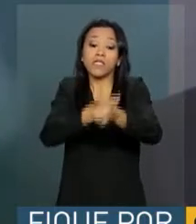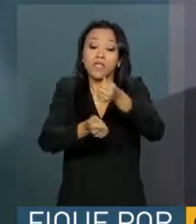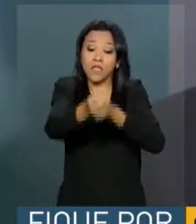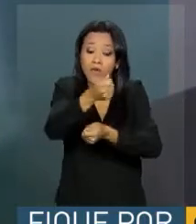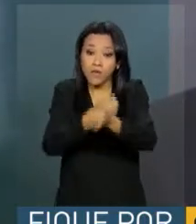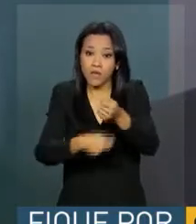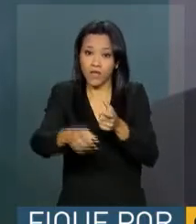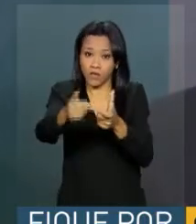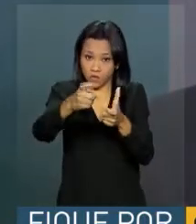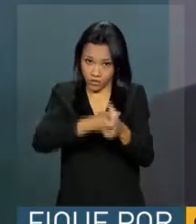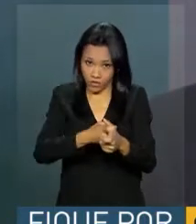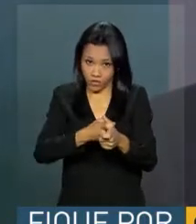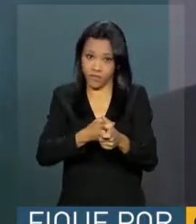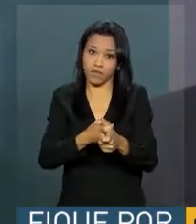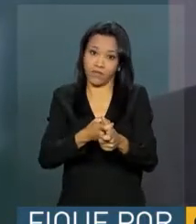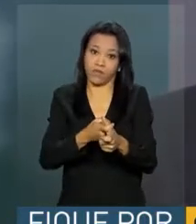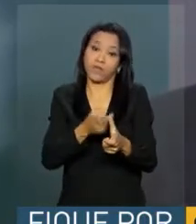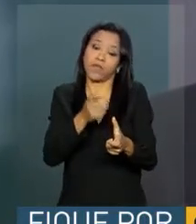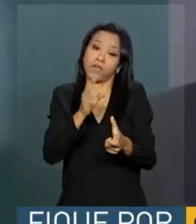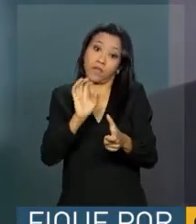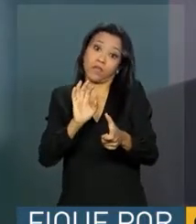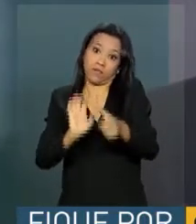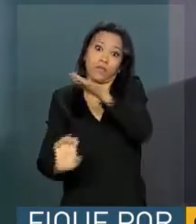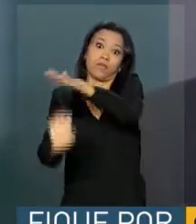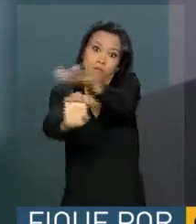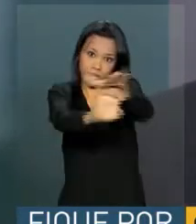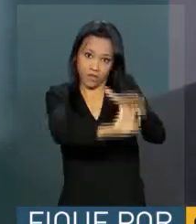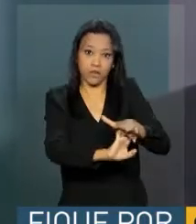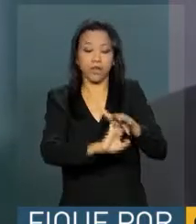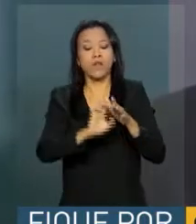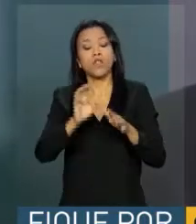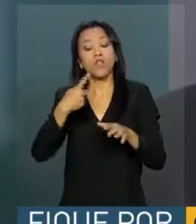estamos aconselhando as empresas a fazer é o seguinte: